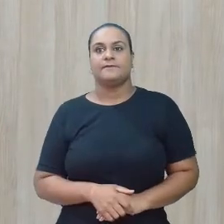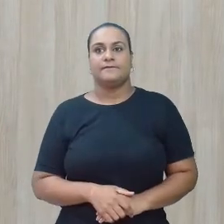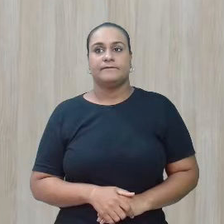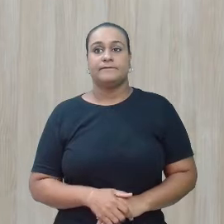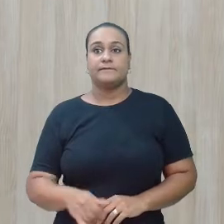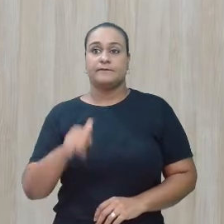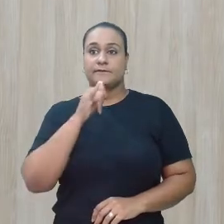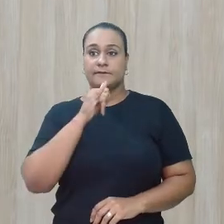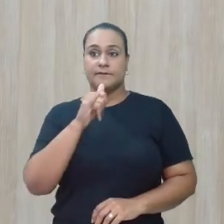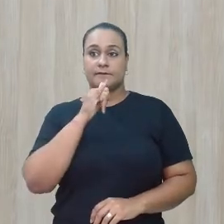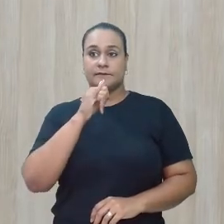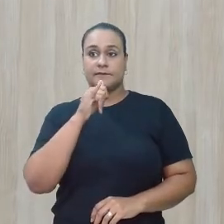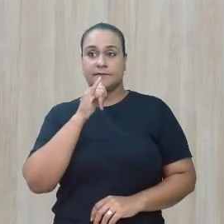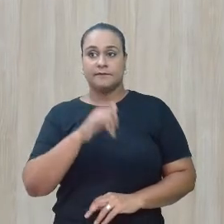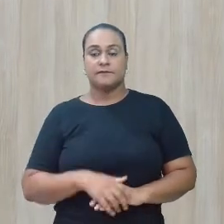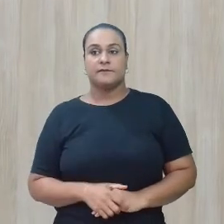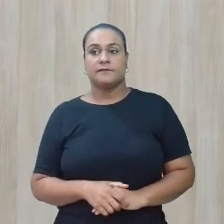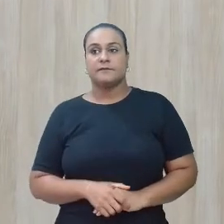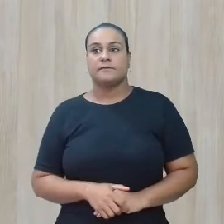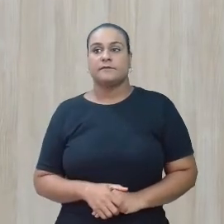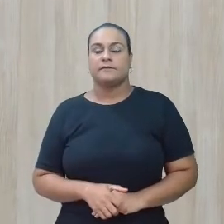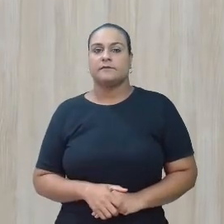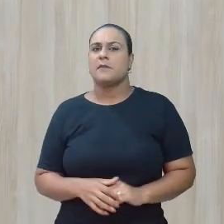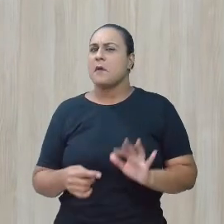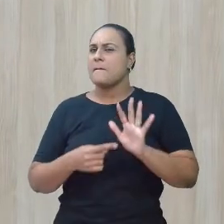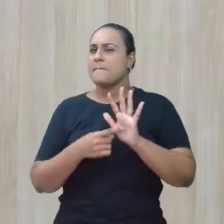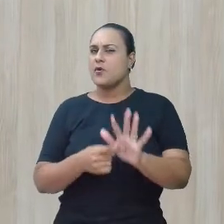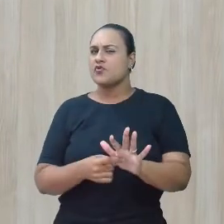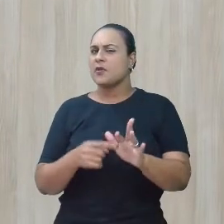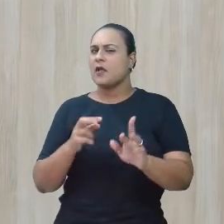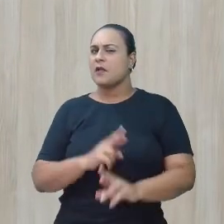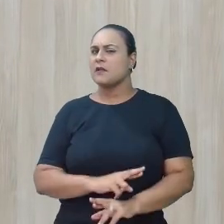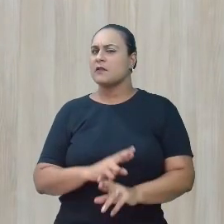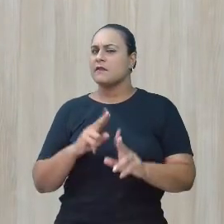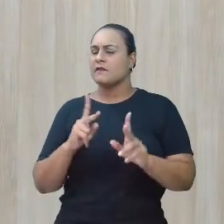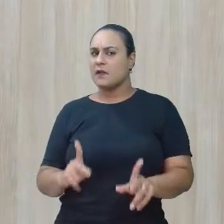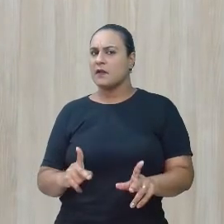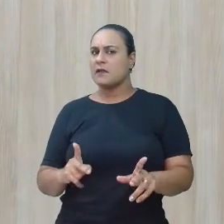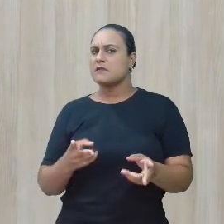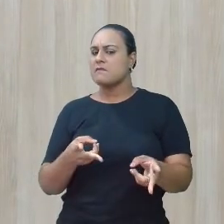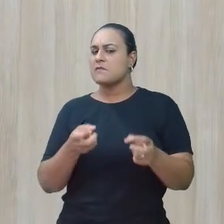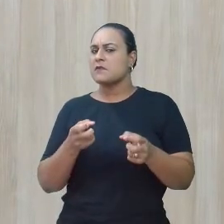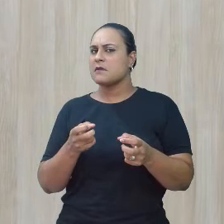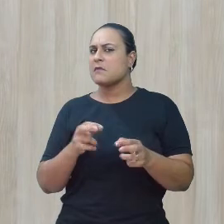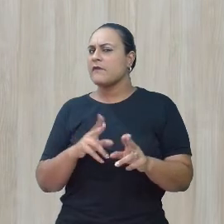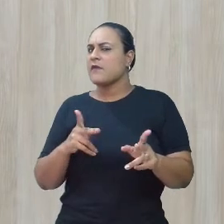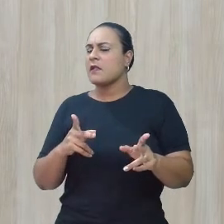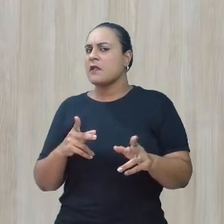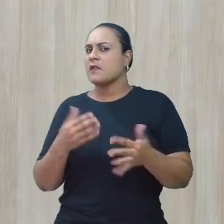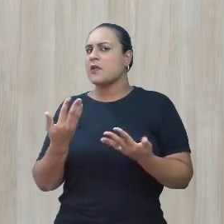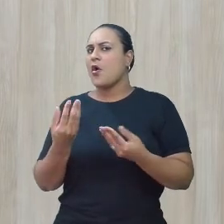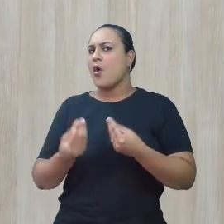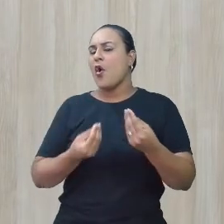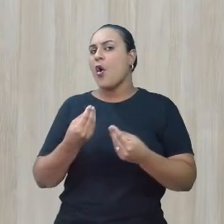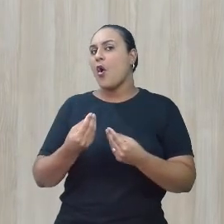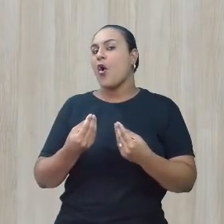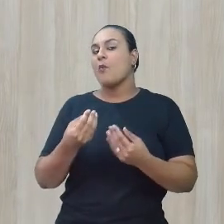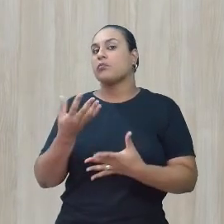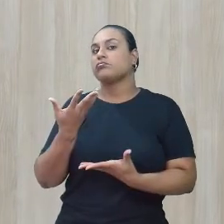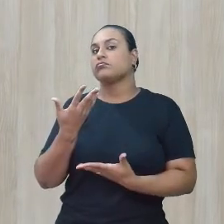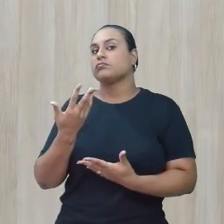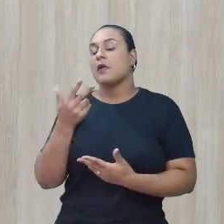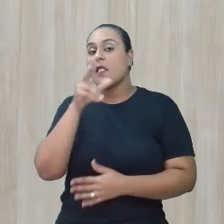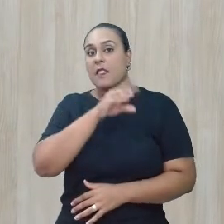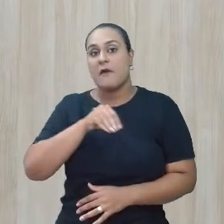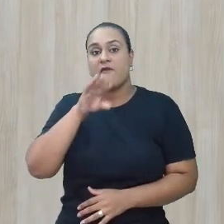Por exemplo, aí eu trouxe um pouquinho de diferença, de como a gente pode perceber essa diferença na fala, né?